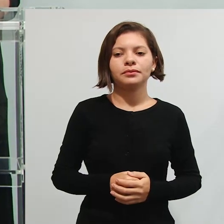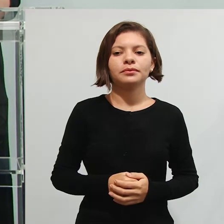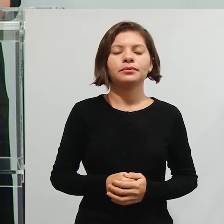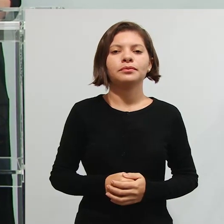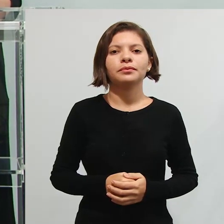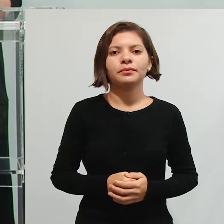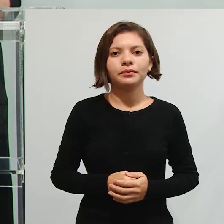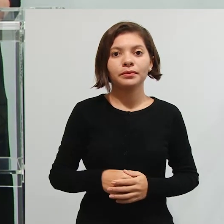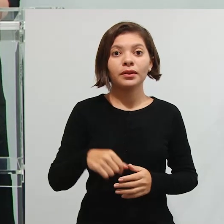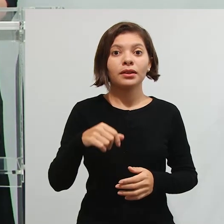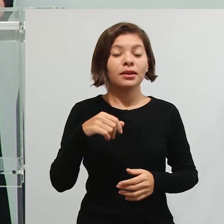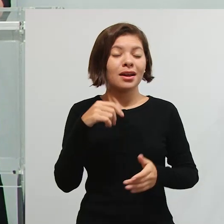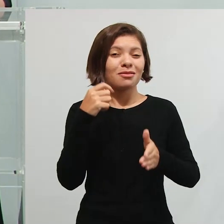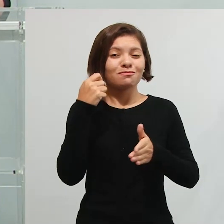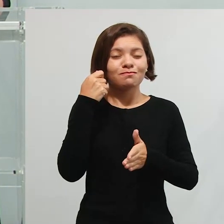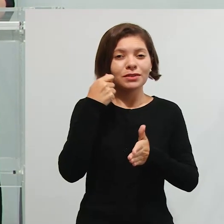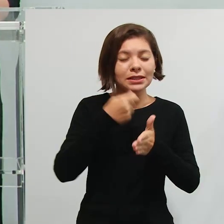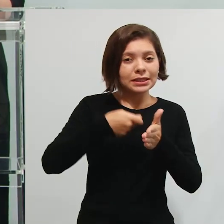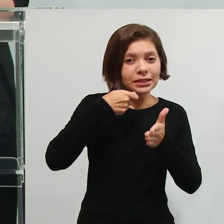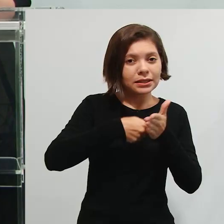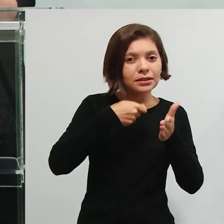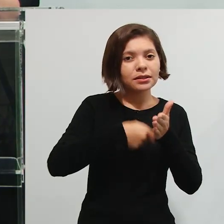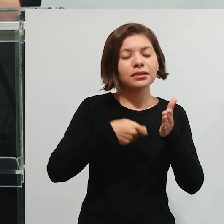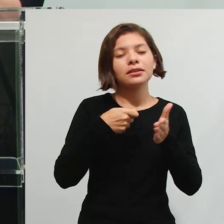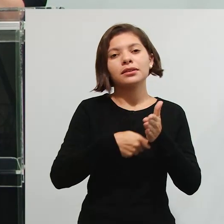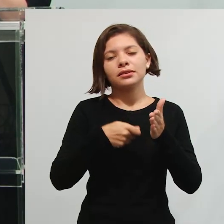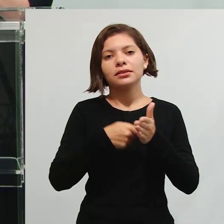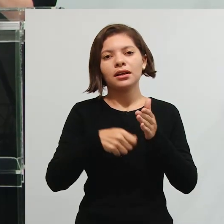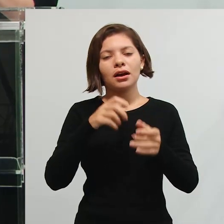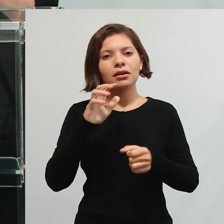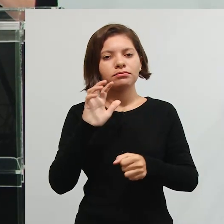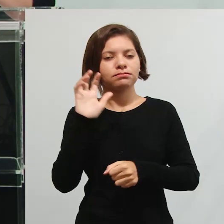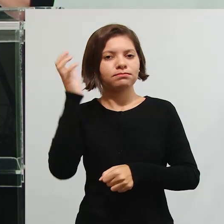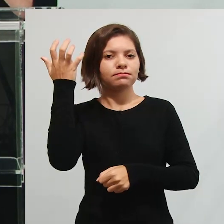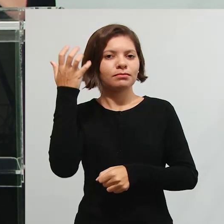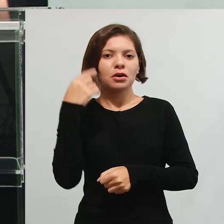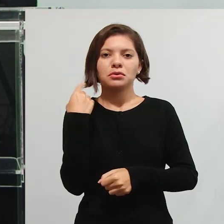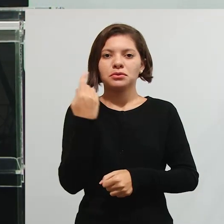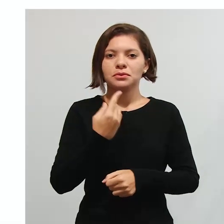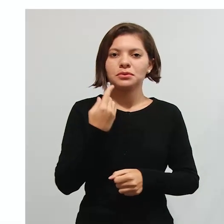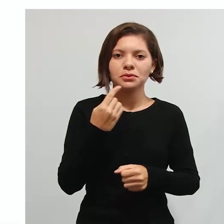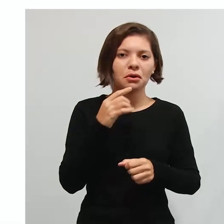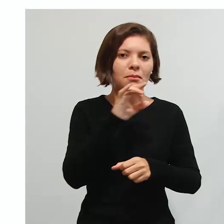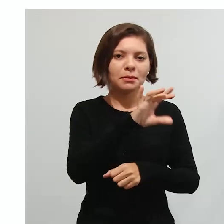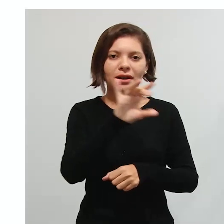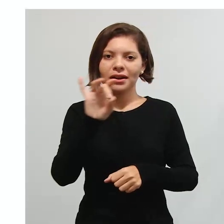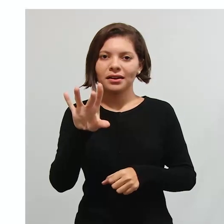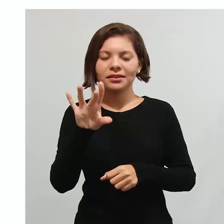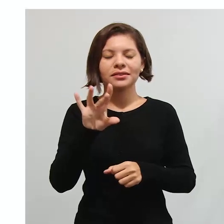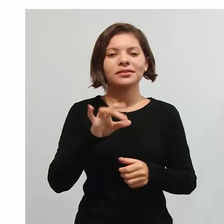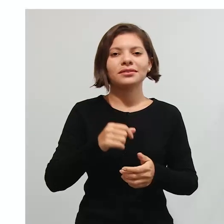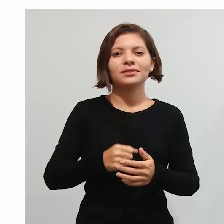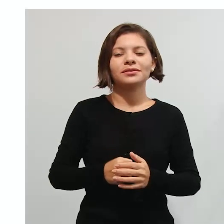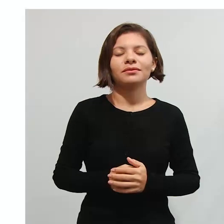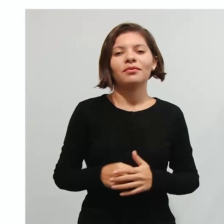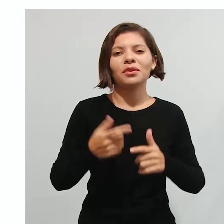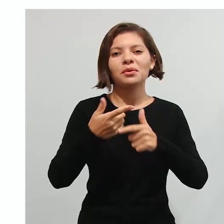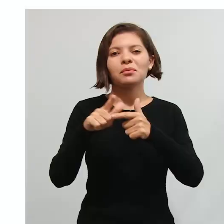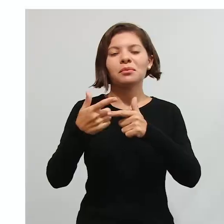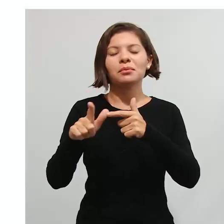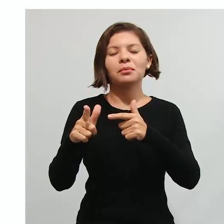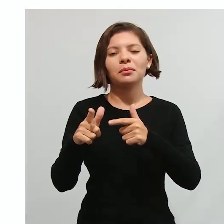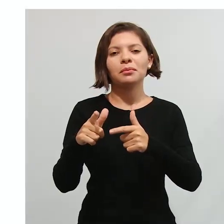os problemas da sua própria comunidade eh por si só né então os problemas eles não são